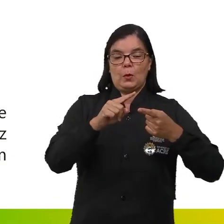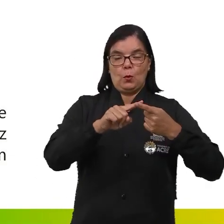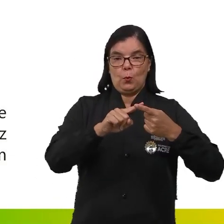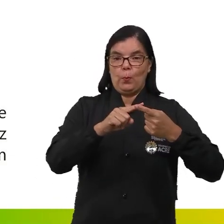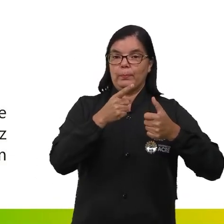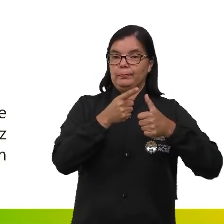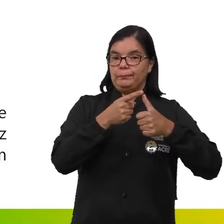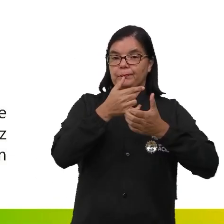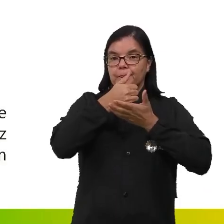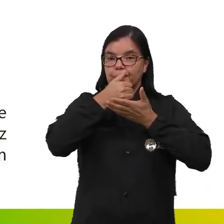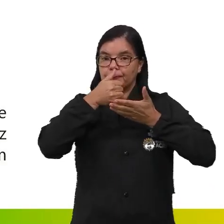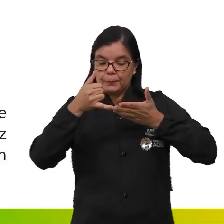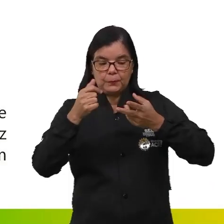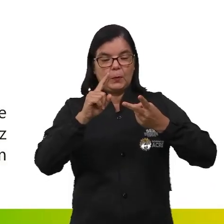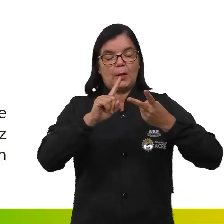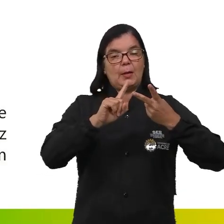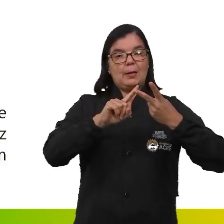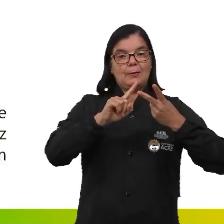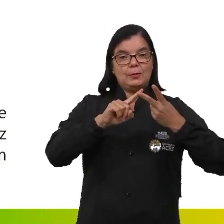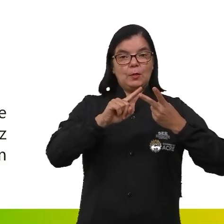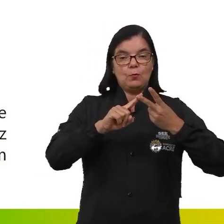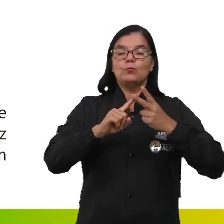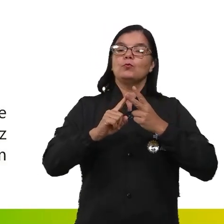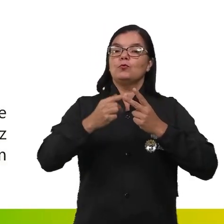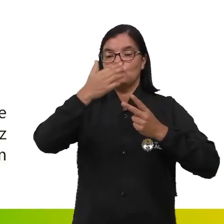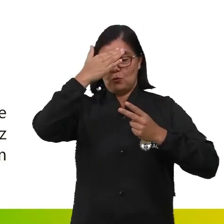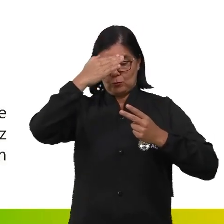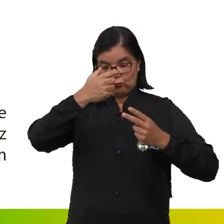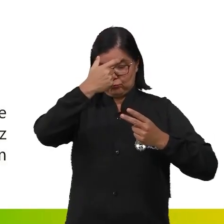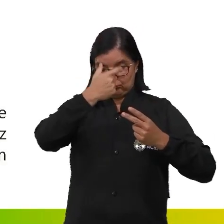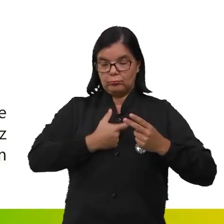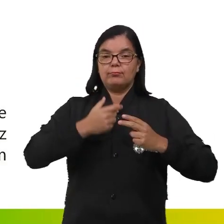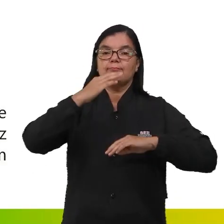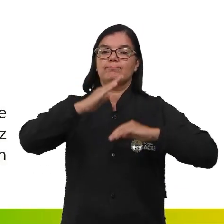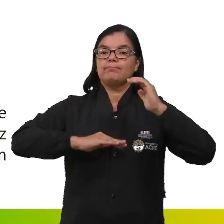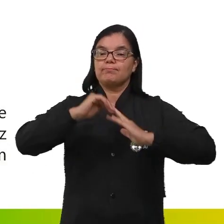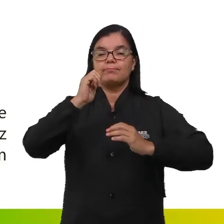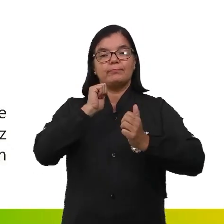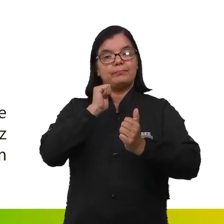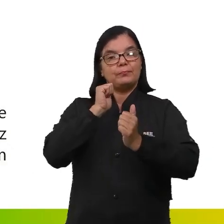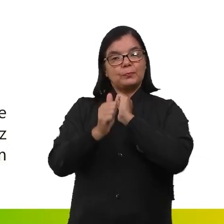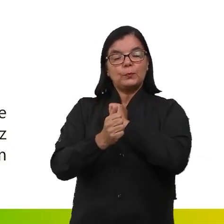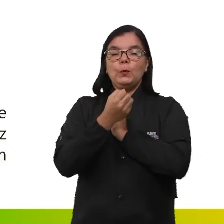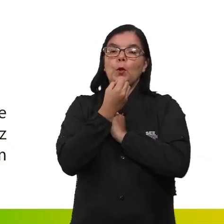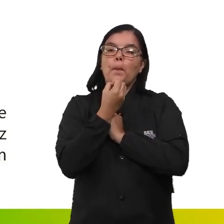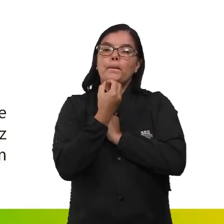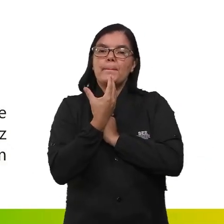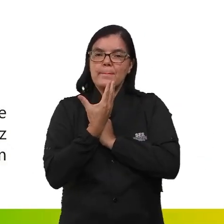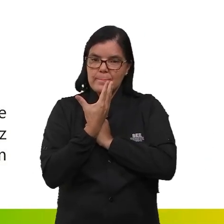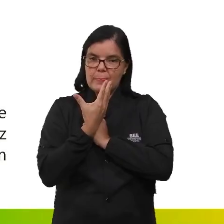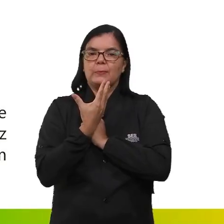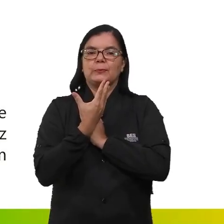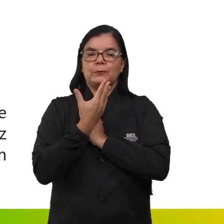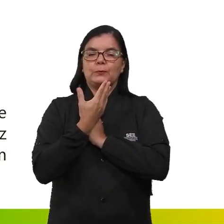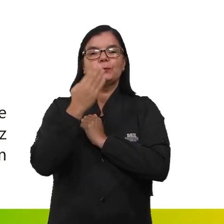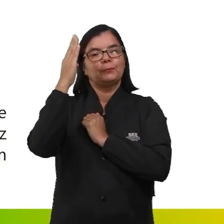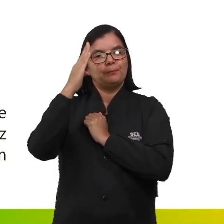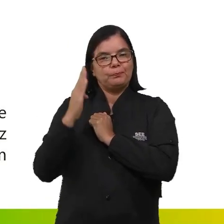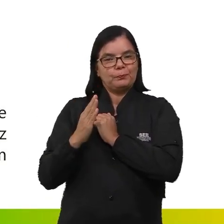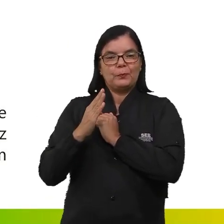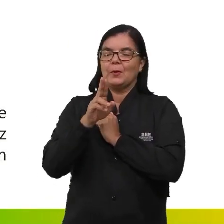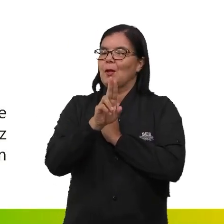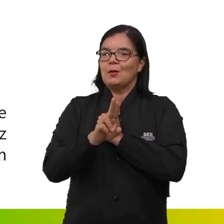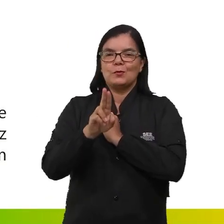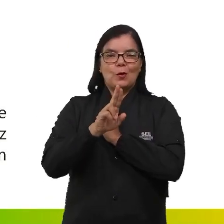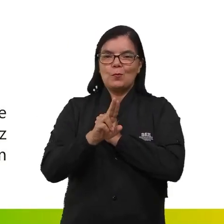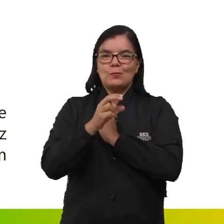obviamente, intencional. Ou seja, a troca de bons jogadores em campeonato brasileiro. Quer dizer, ele não usa